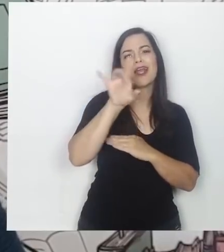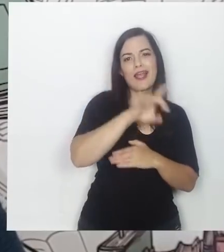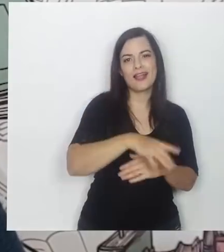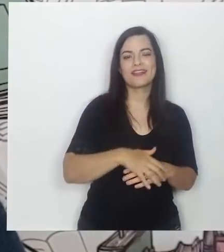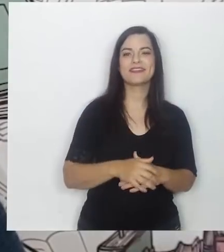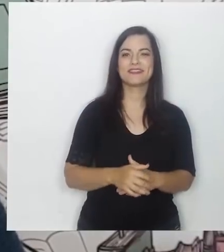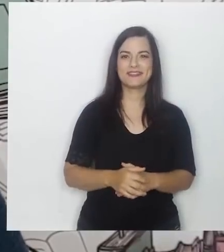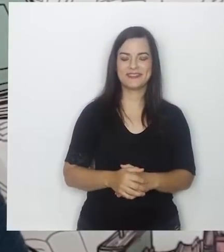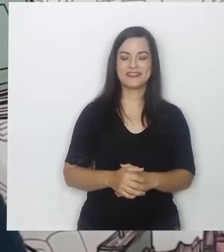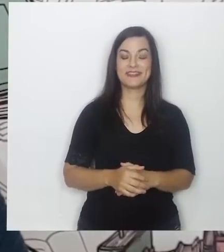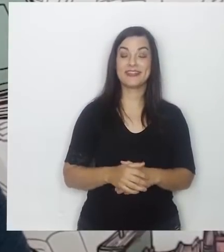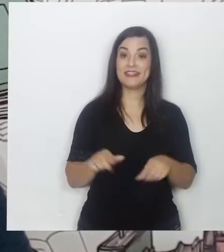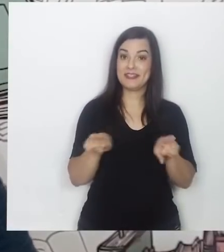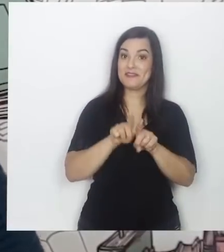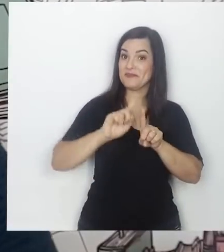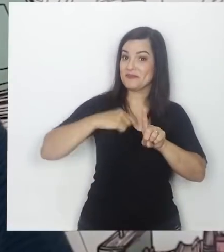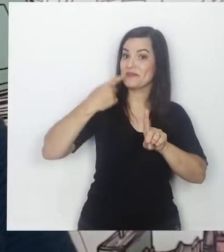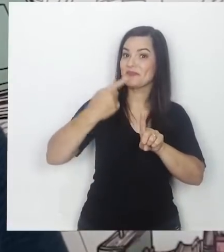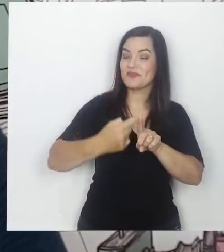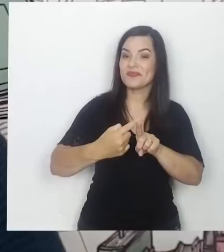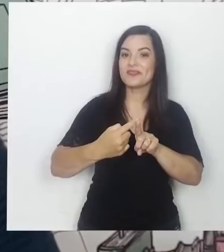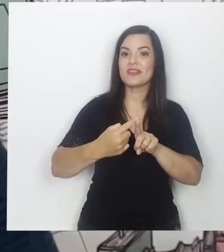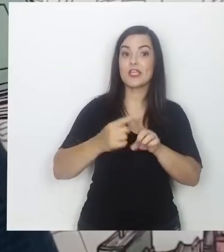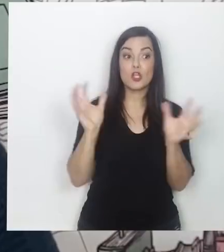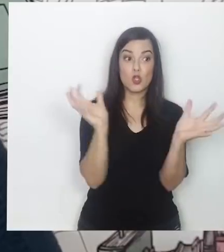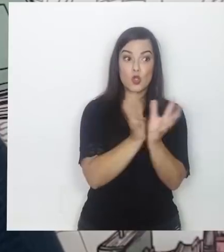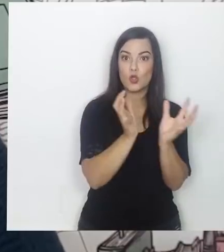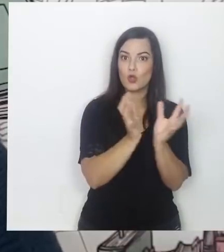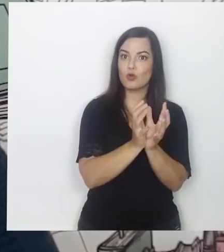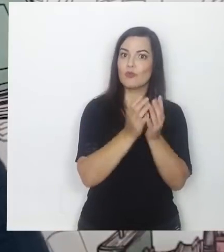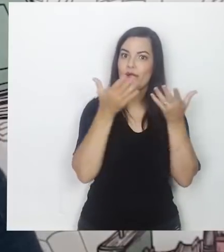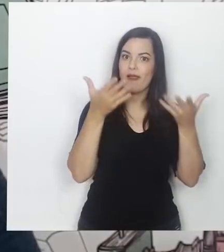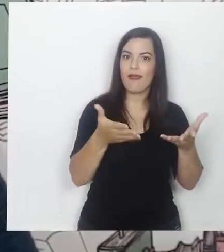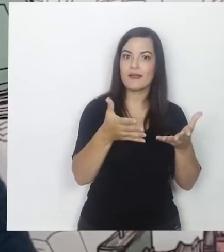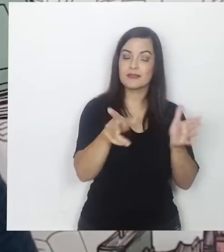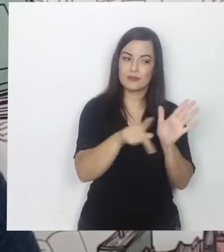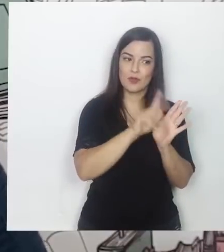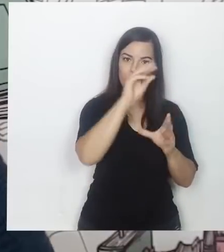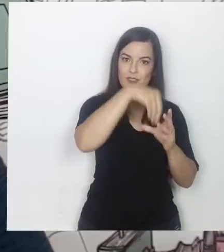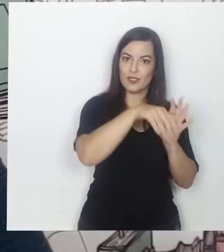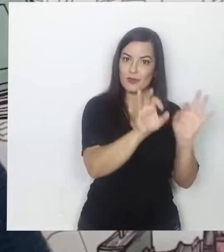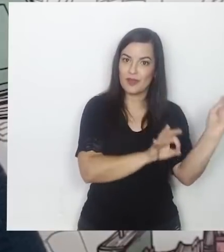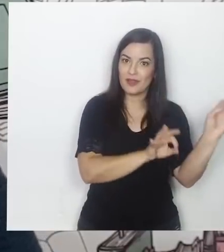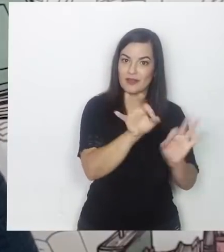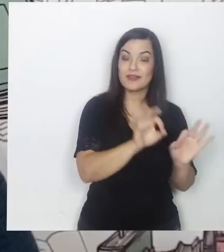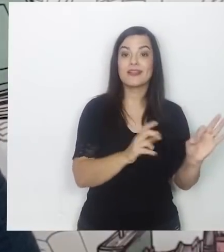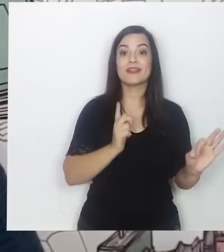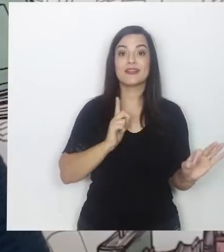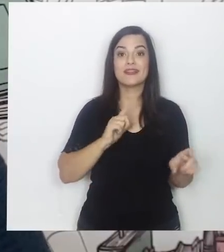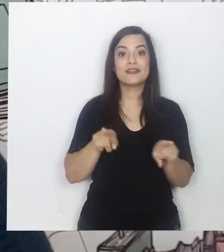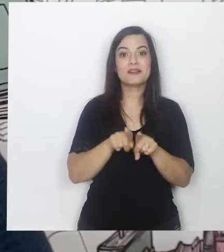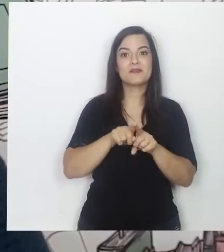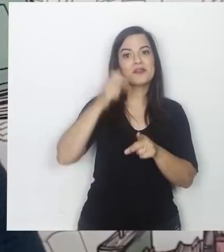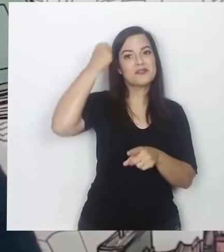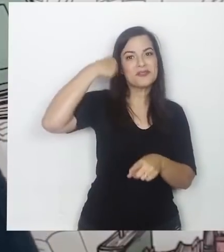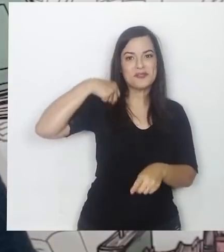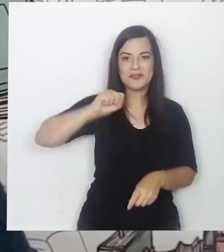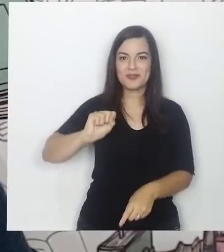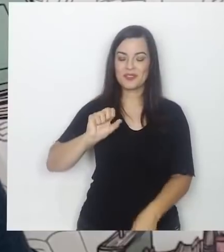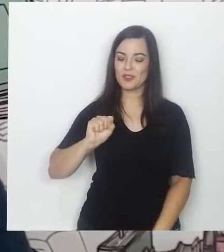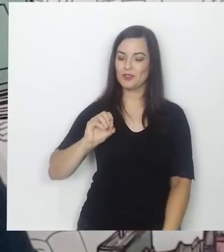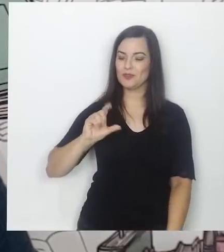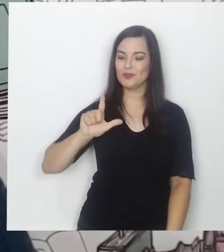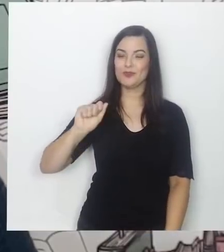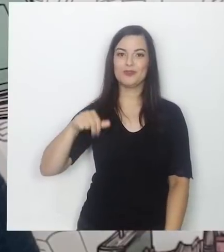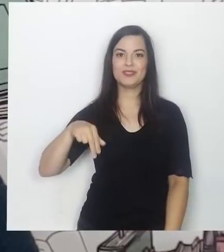vocês. Além disso, nesse grande grupo, claro, do planejamento, tivemos também a Solange